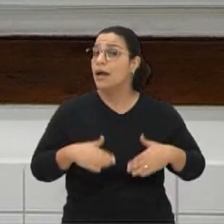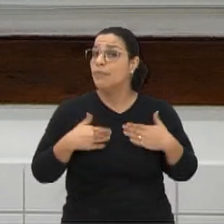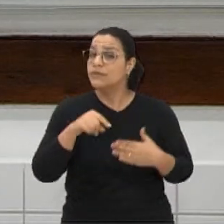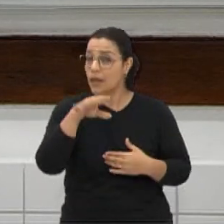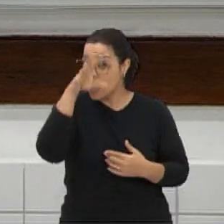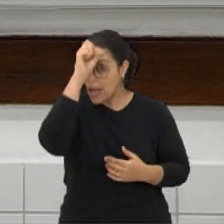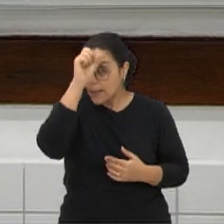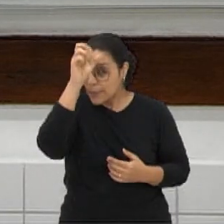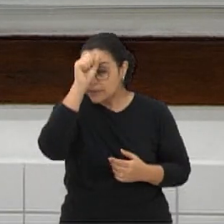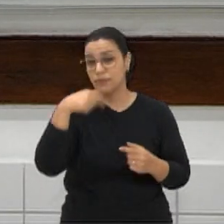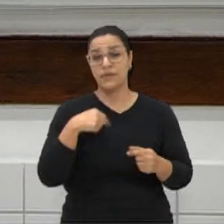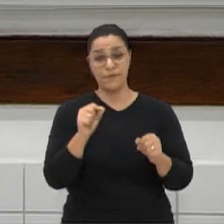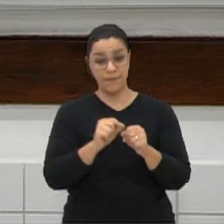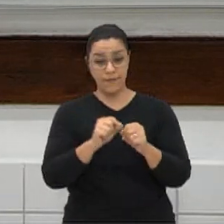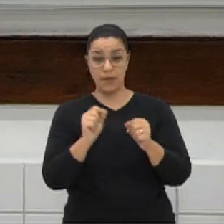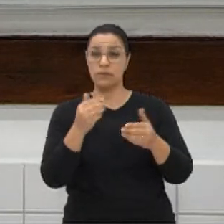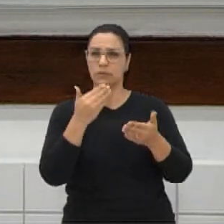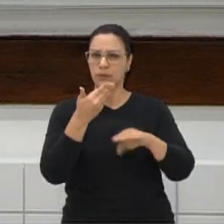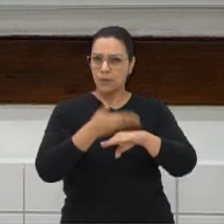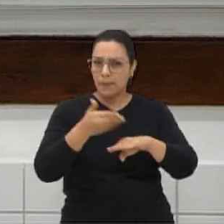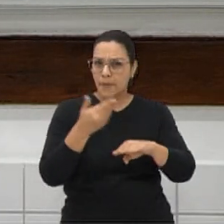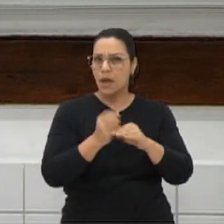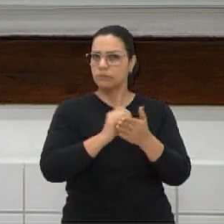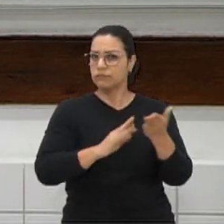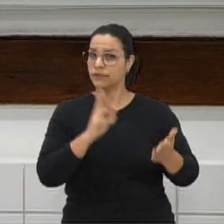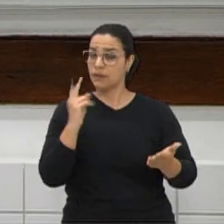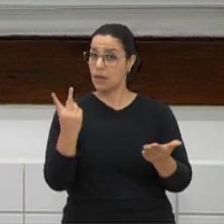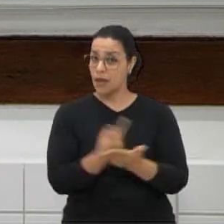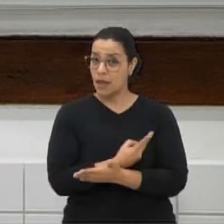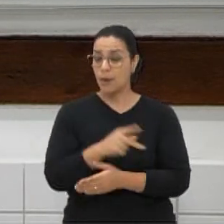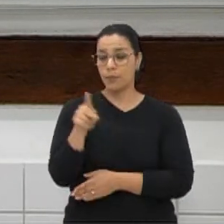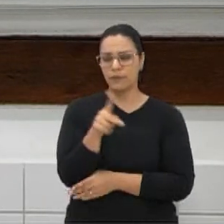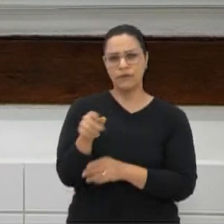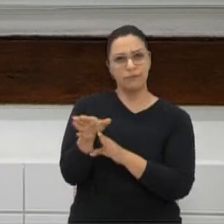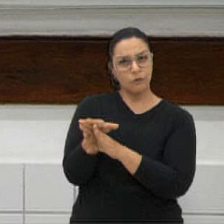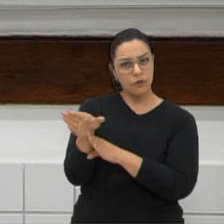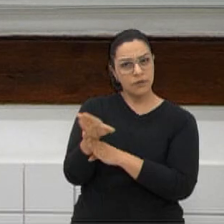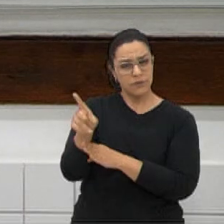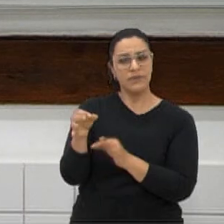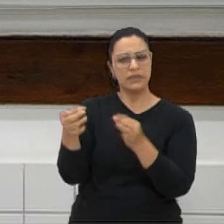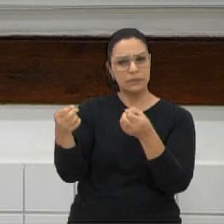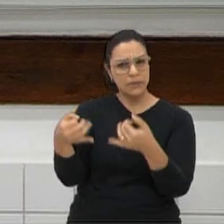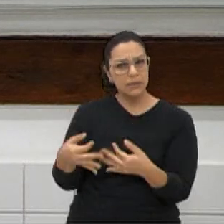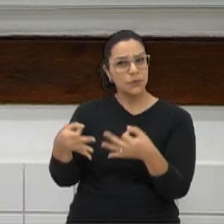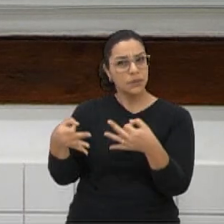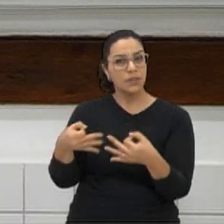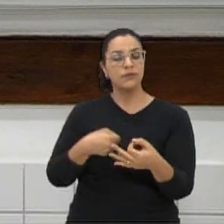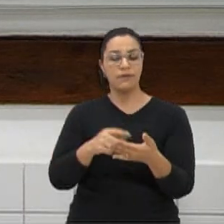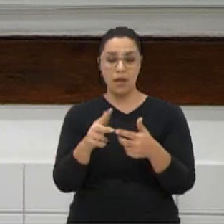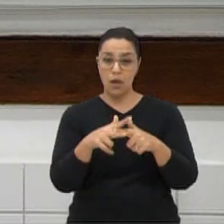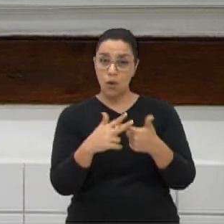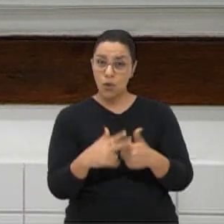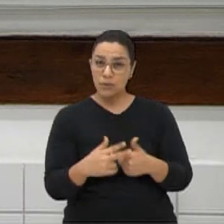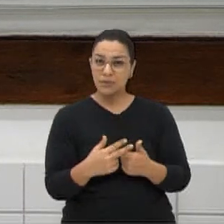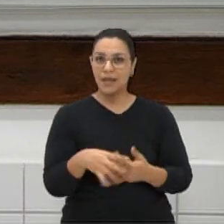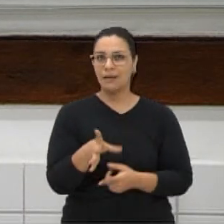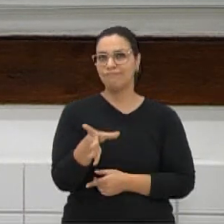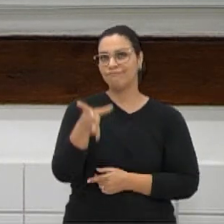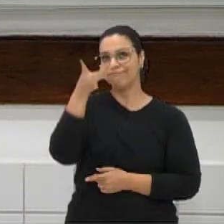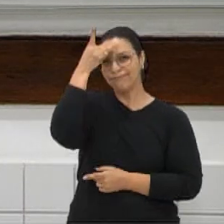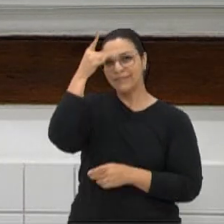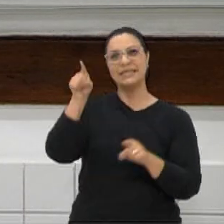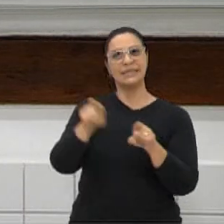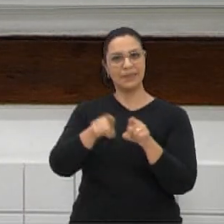aprendendo. Quando você faz uma atividade e acontece de errar, o seu professor vai dizer o que é o correto, você vai corrigir, você vai estar do